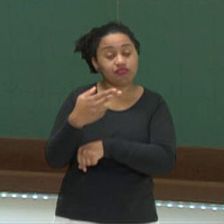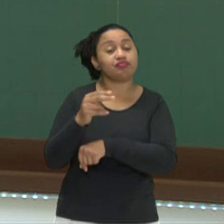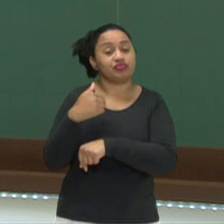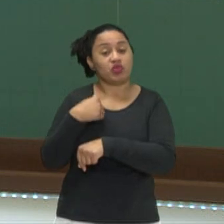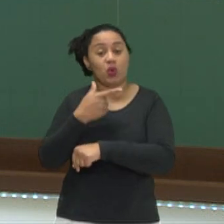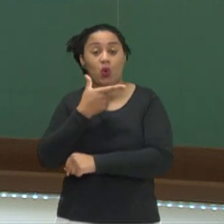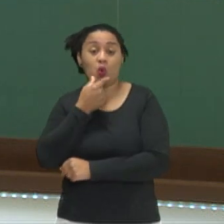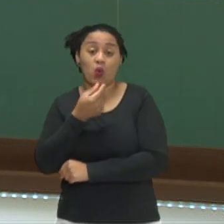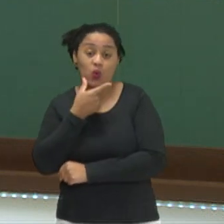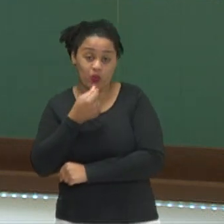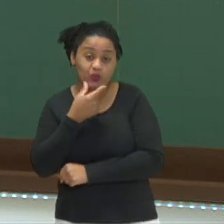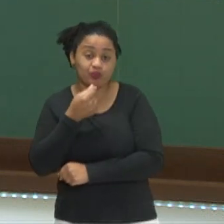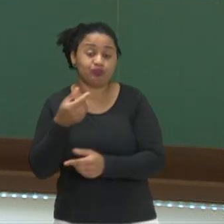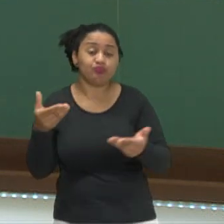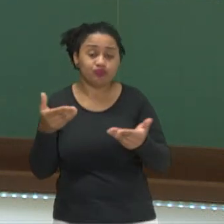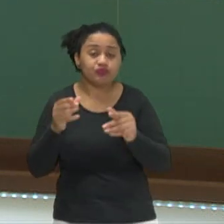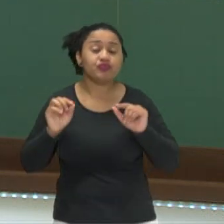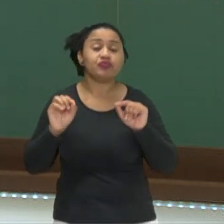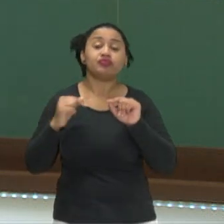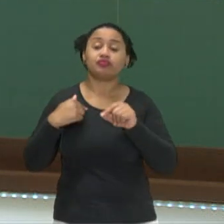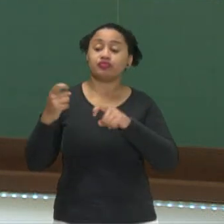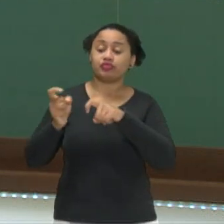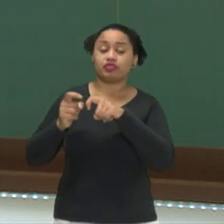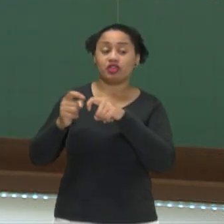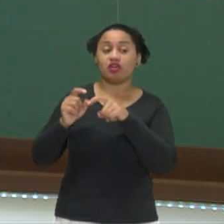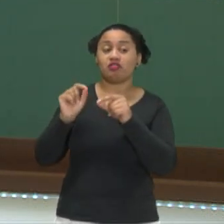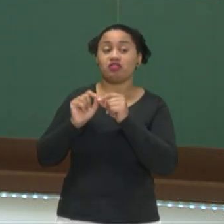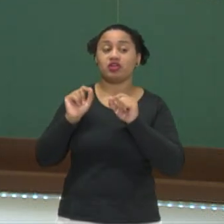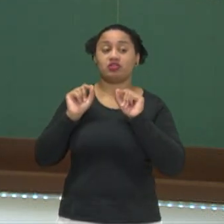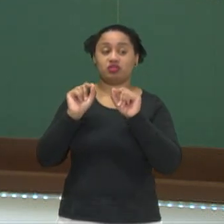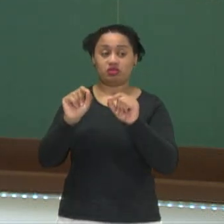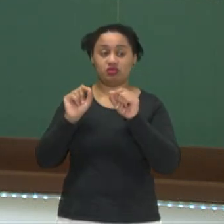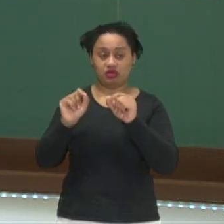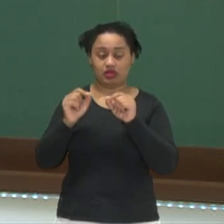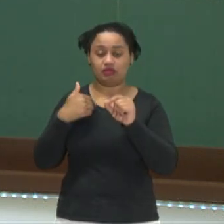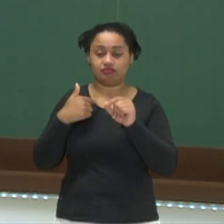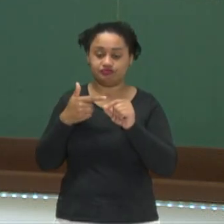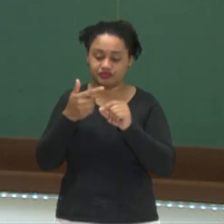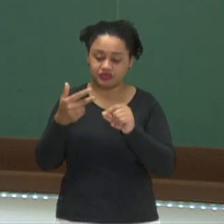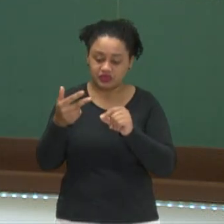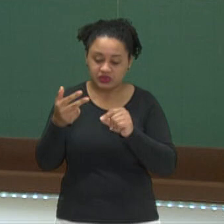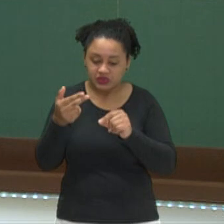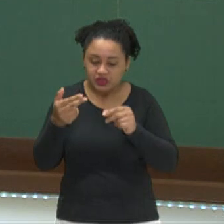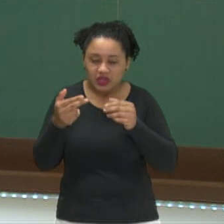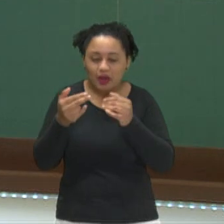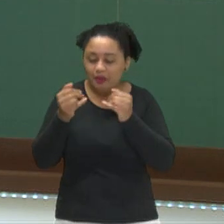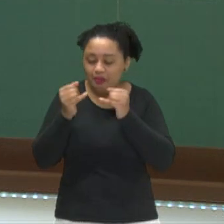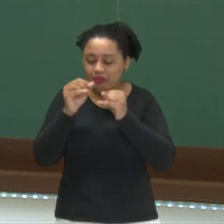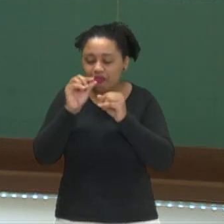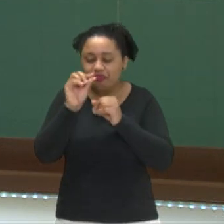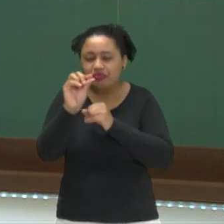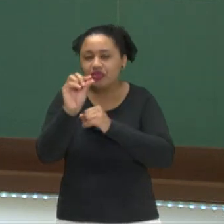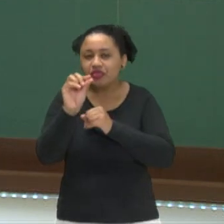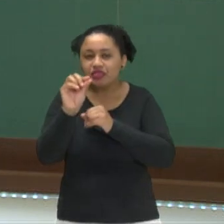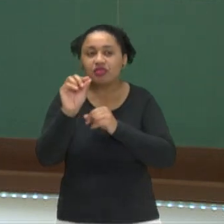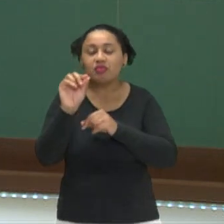no homem. Então, o médico vai fazer o quê? Ele vai fazer uma incisão minúscula pelo testículo do